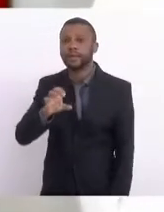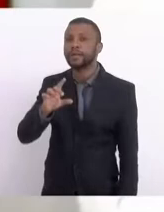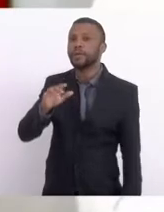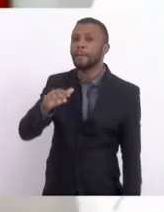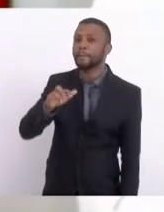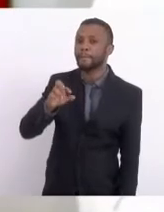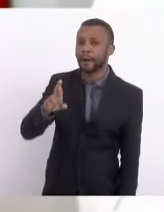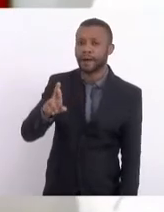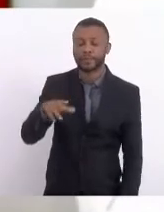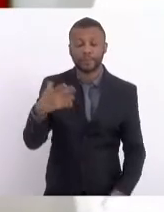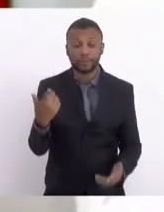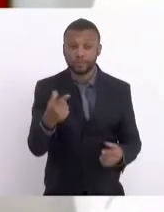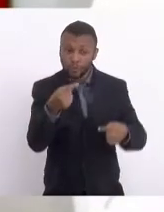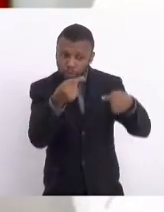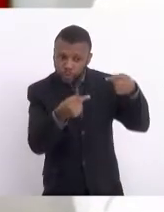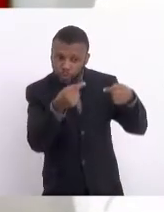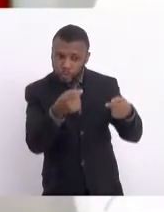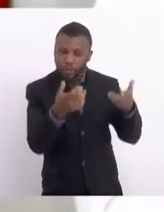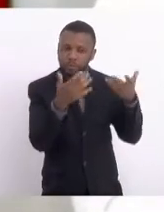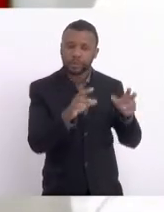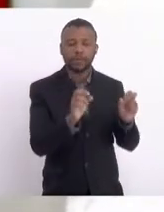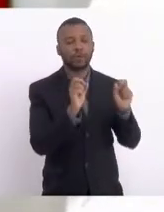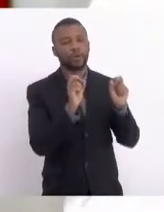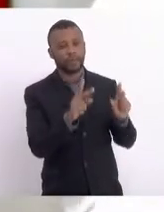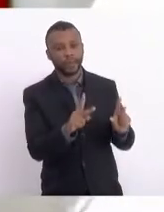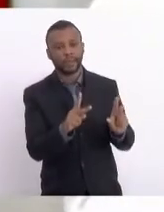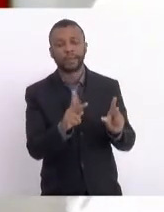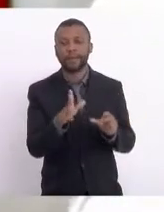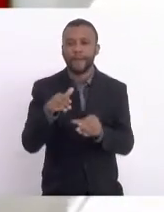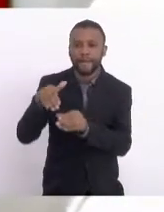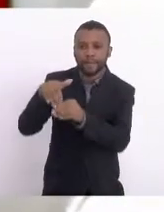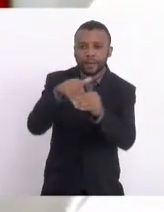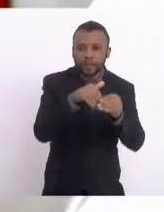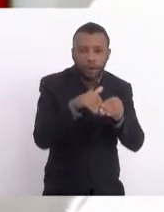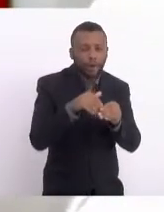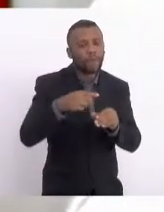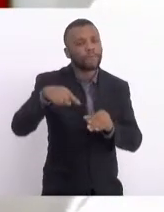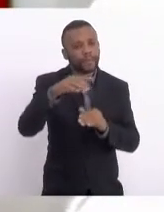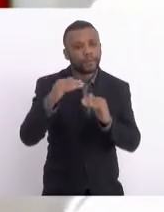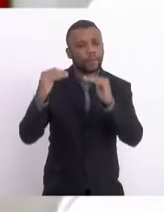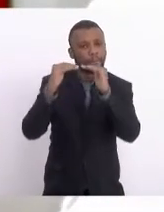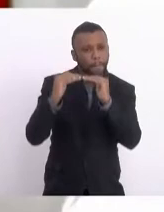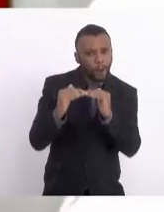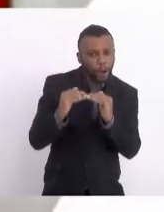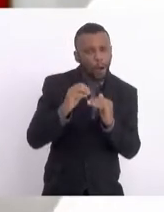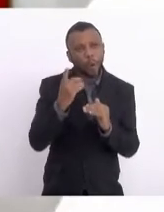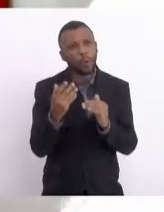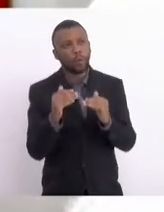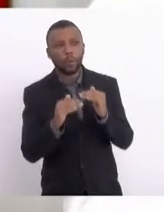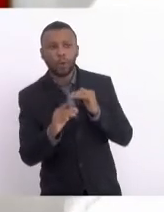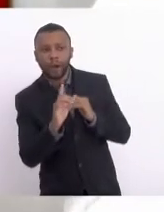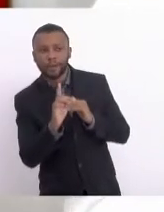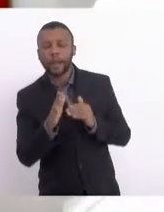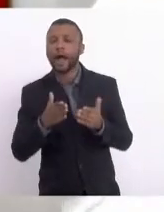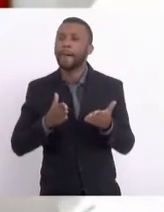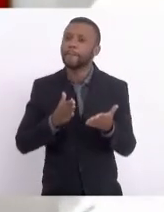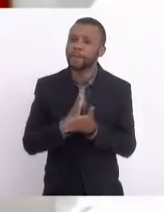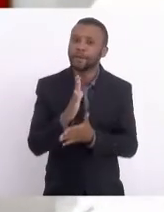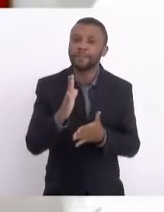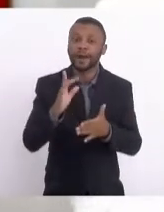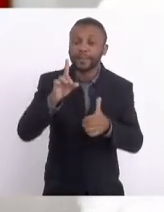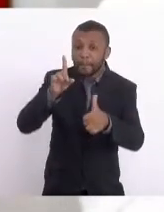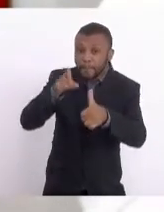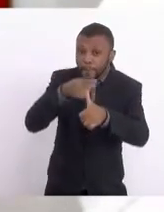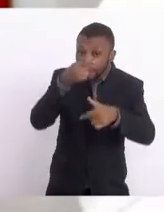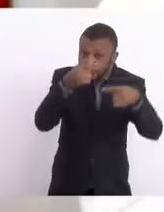queira discutir, encerrada a discussão, em votação, os senhores que aprovam permaneçam como estão. Aprovado em primeira,